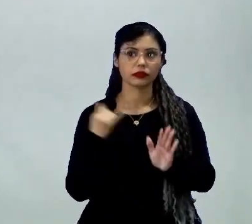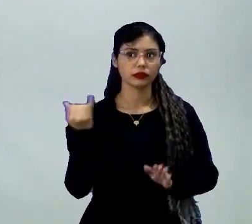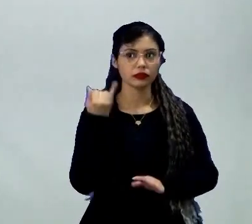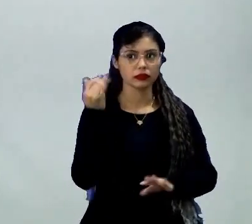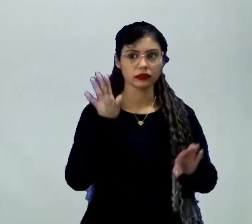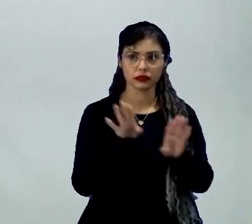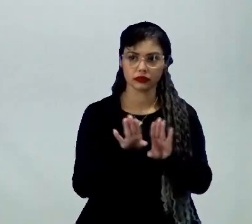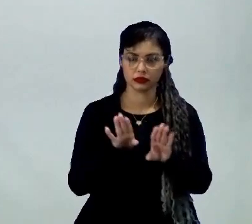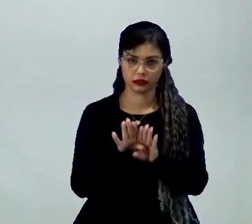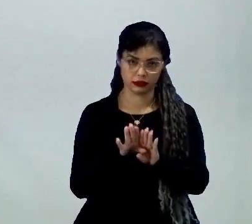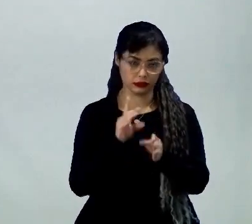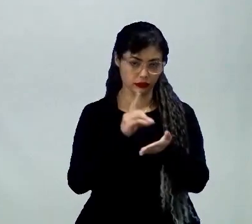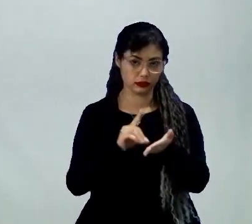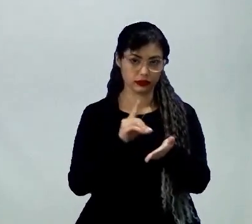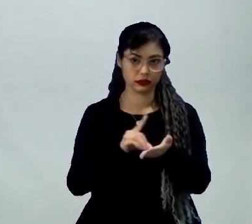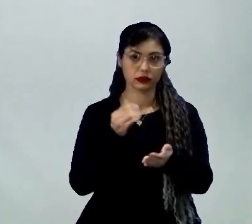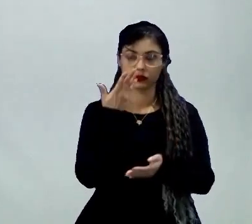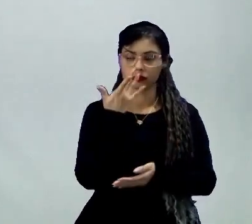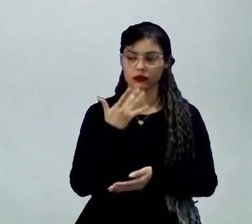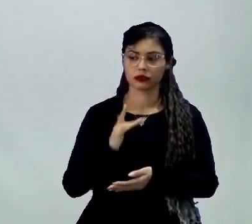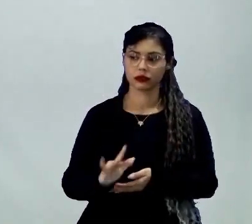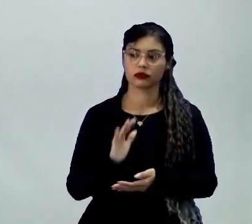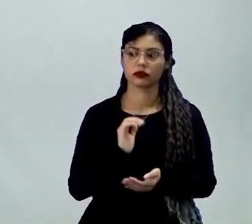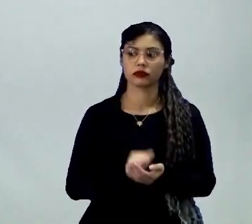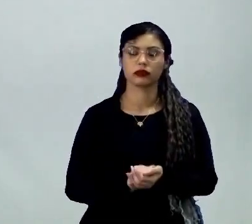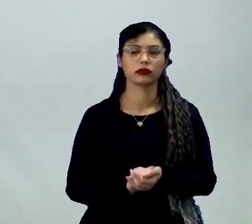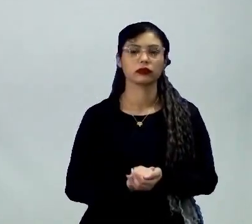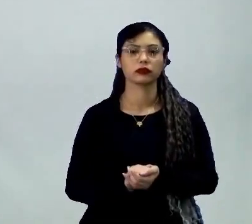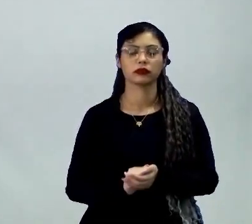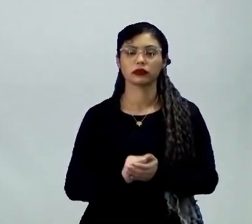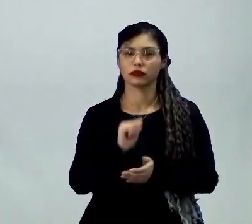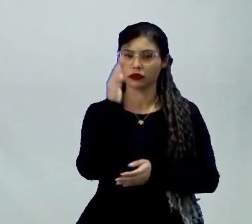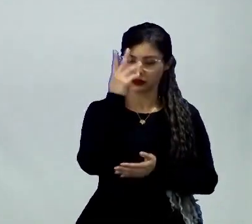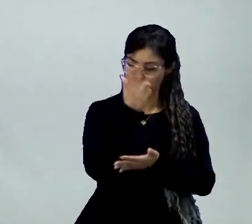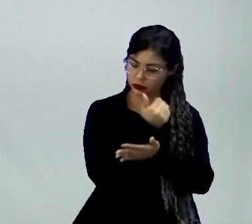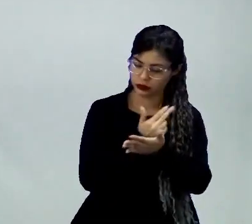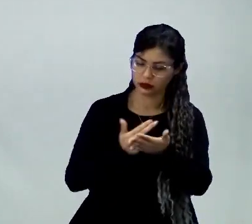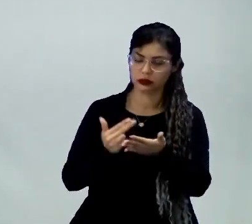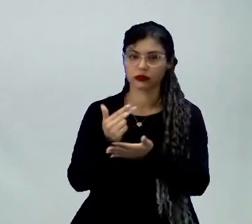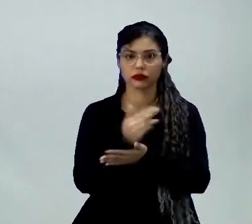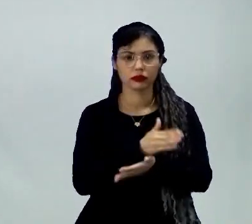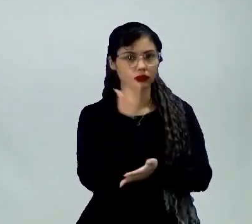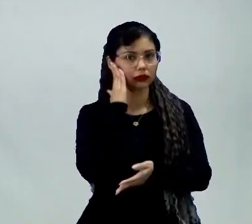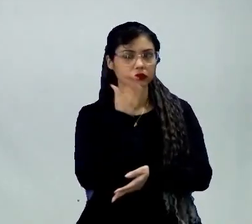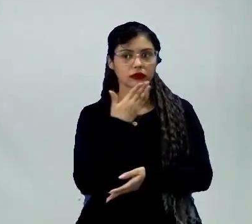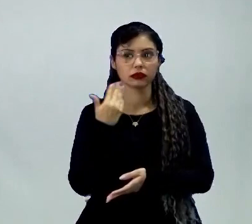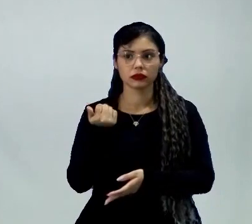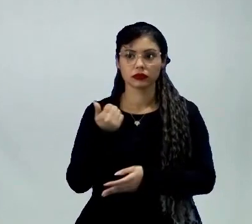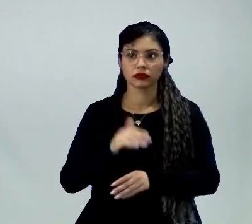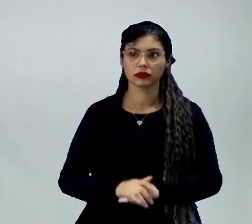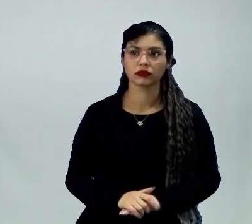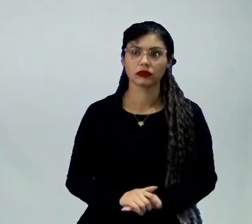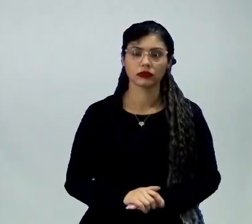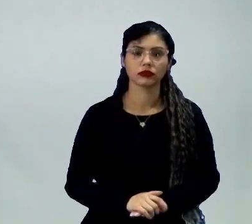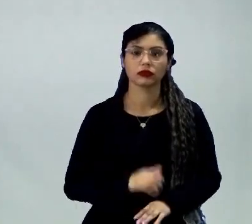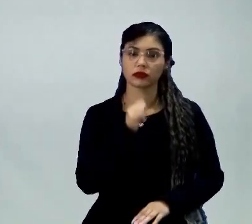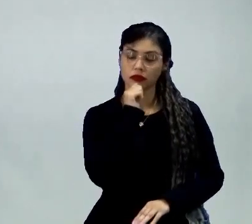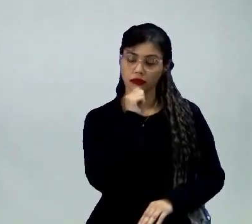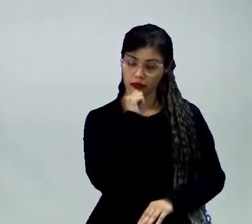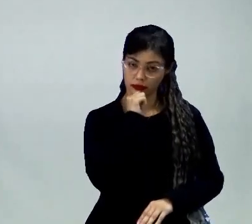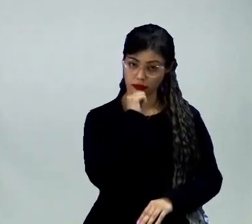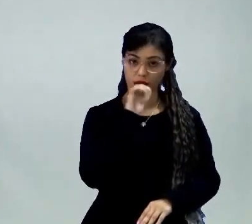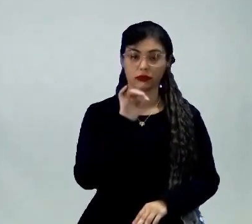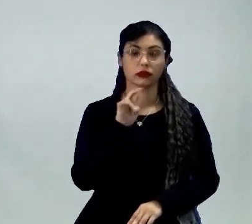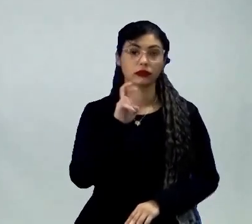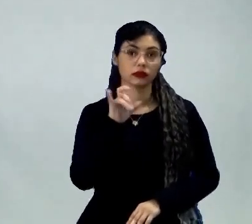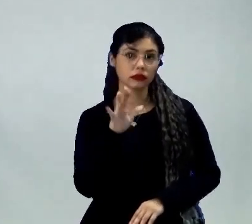temos também dicionários para crianças de uma forma ilustrada, que dá para você compreender melhor. E as